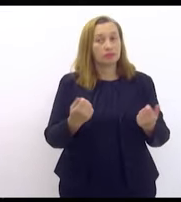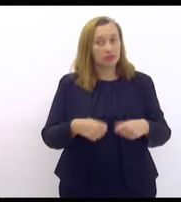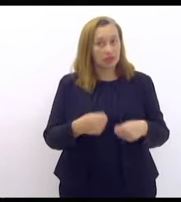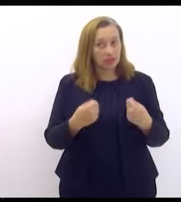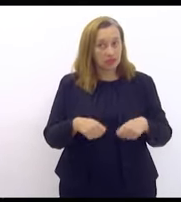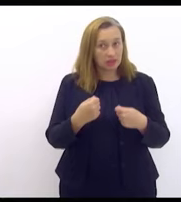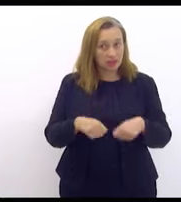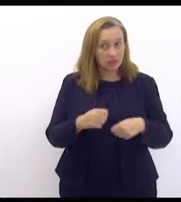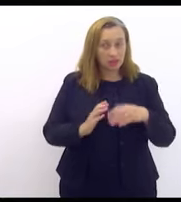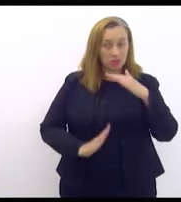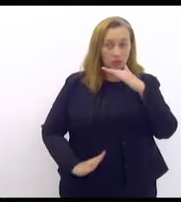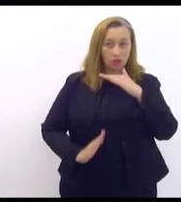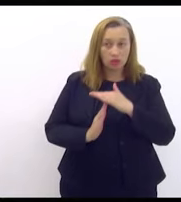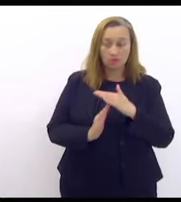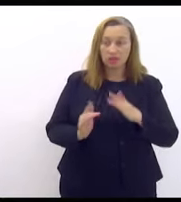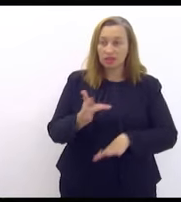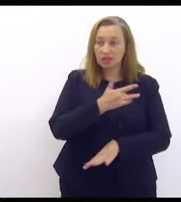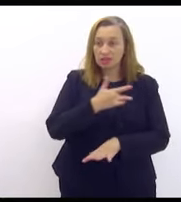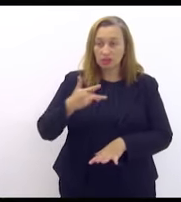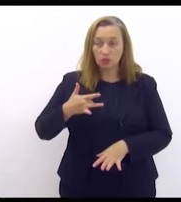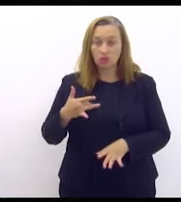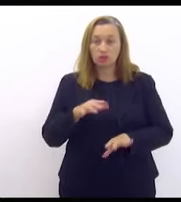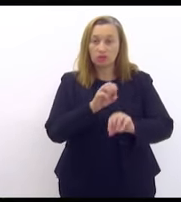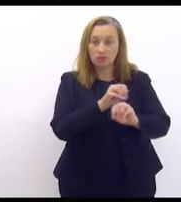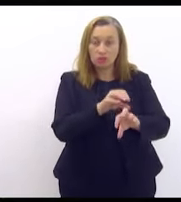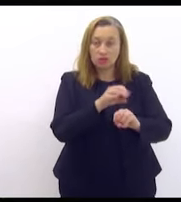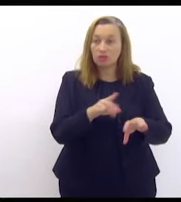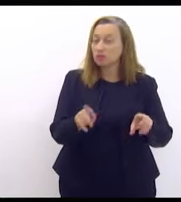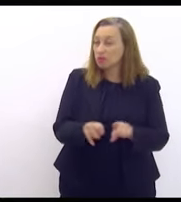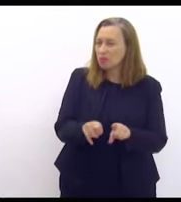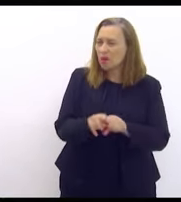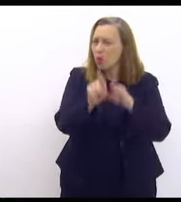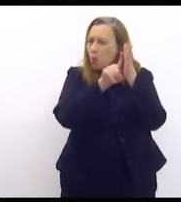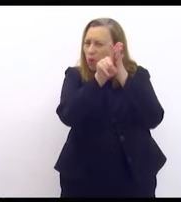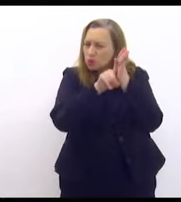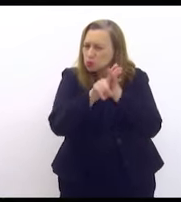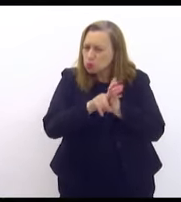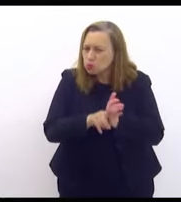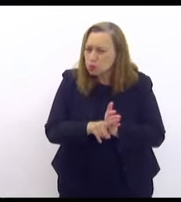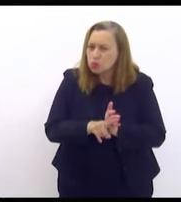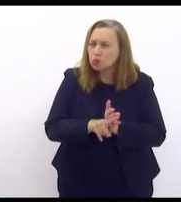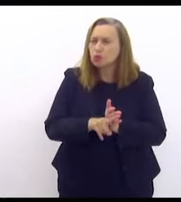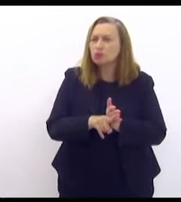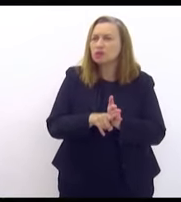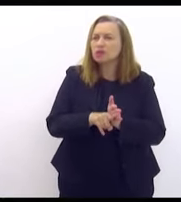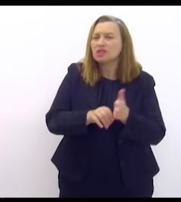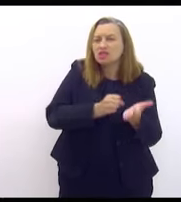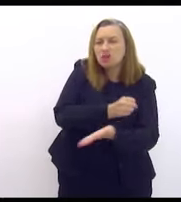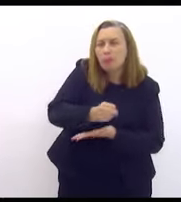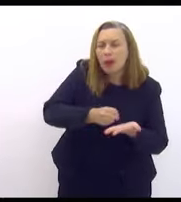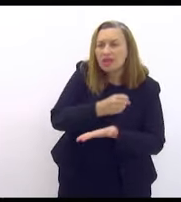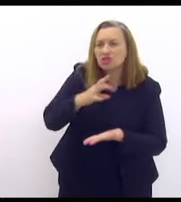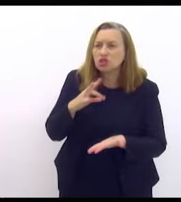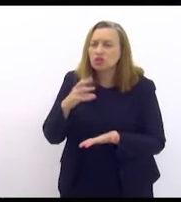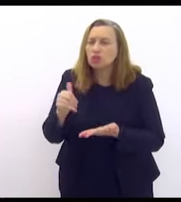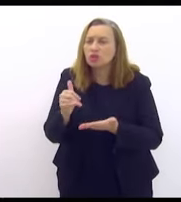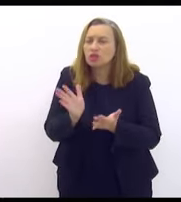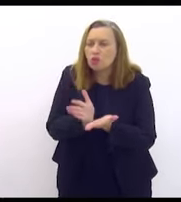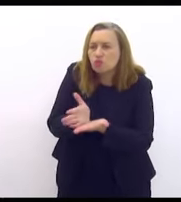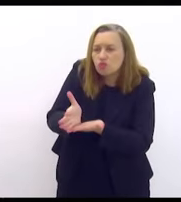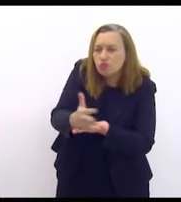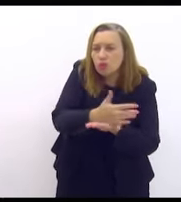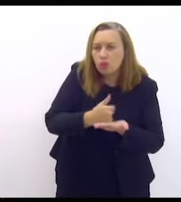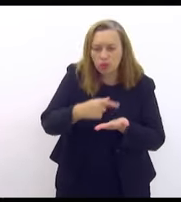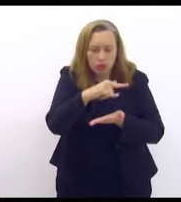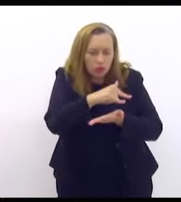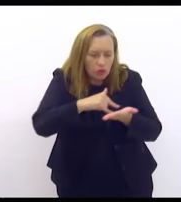os limites da saúde e da educação. Uma análise muito preliminar dos dados constantes, né, dos